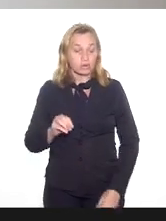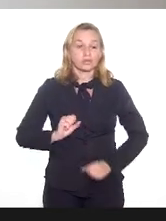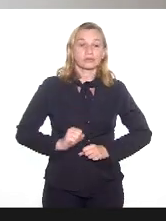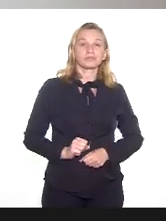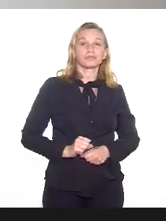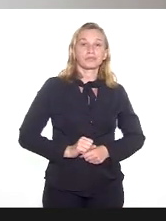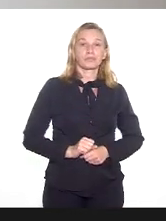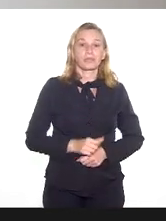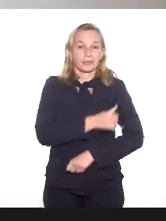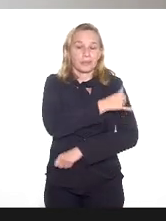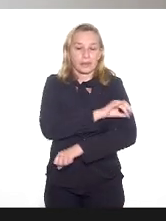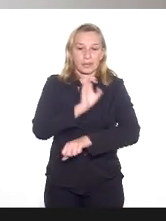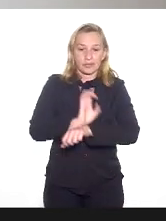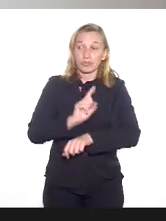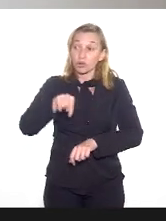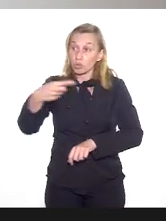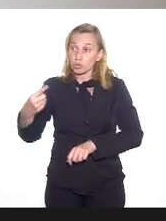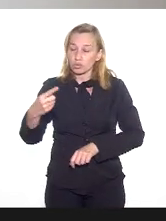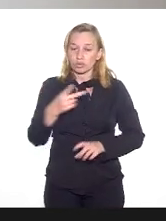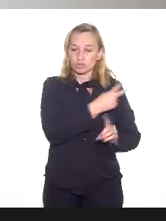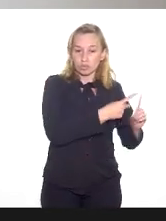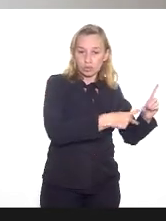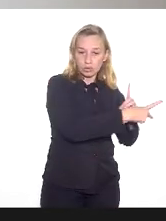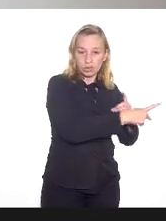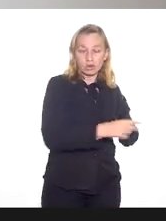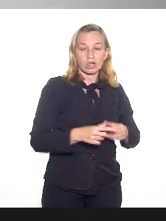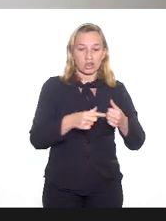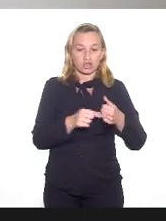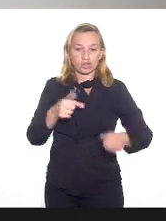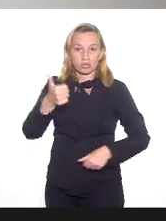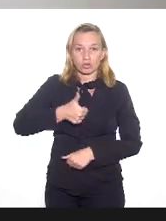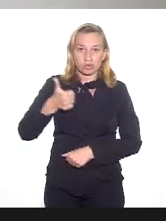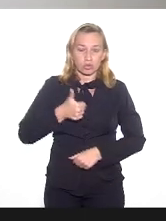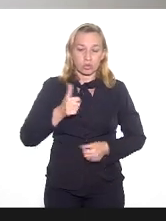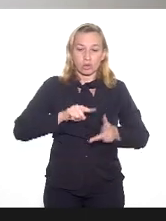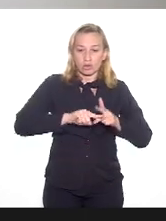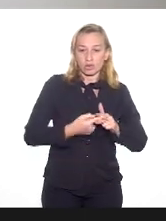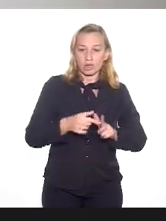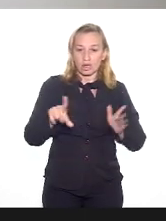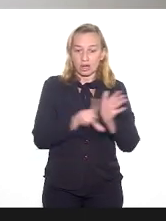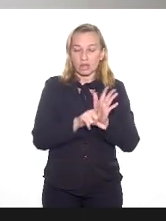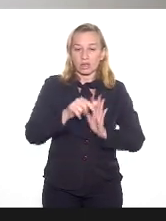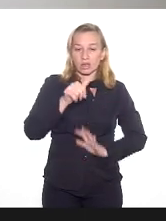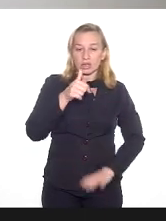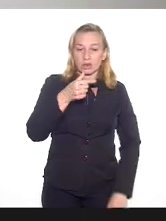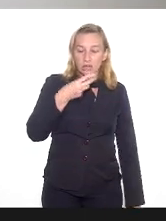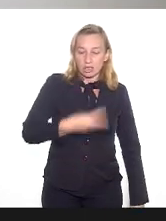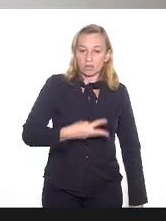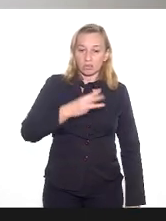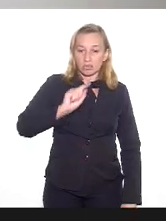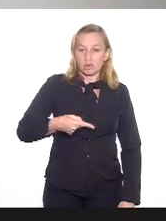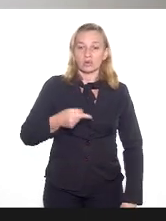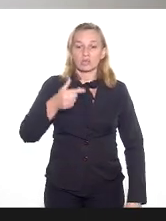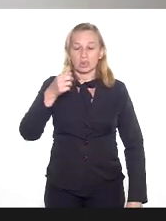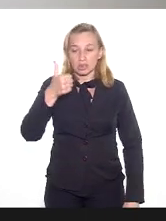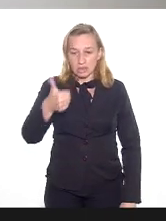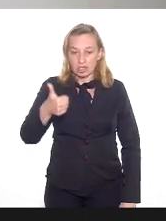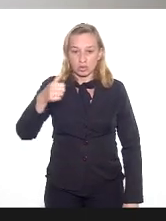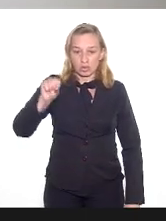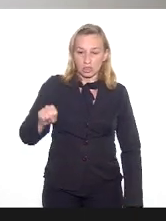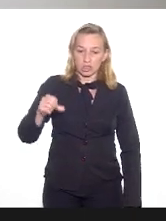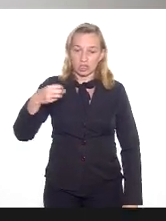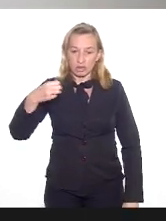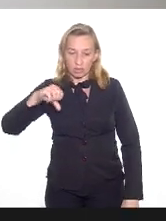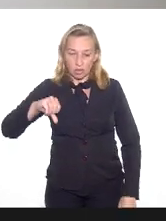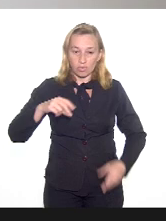Previdência, e da outras previdências. Artigo 1º. Altera a Lei 3.189, acrescentando os seguintes